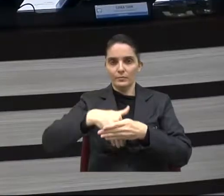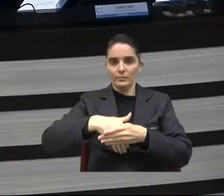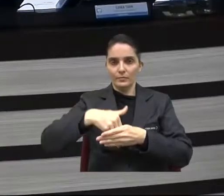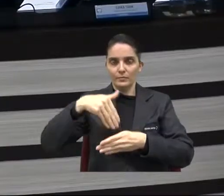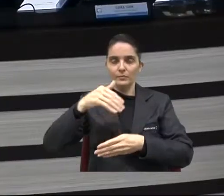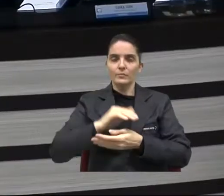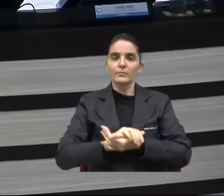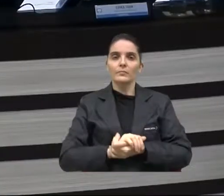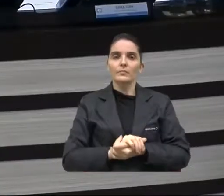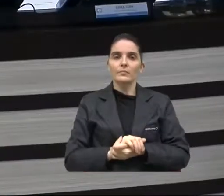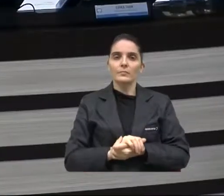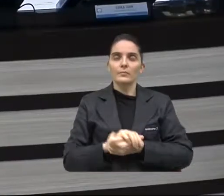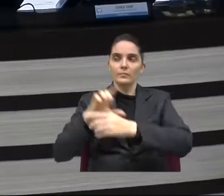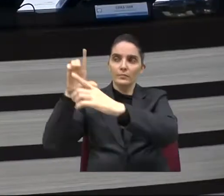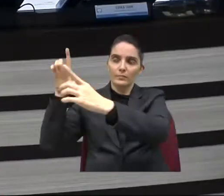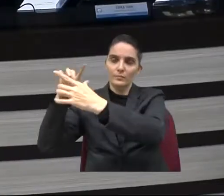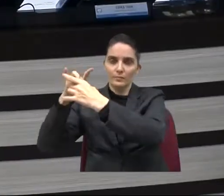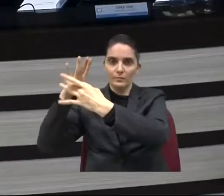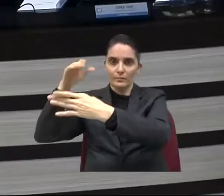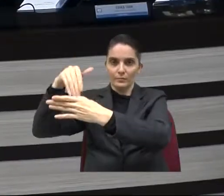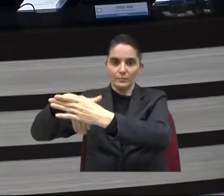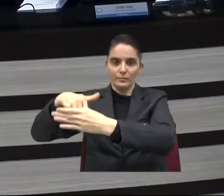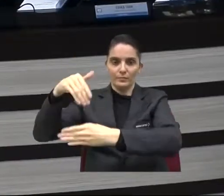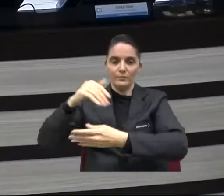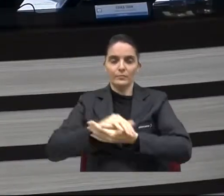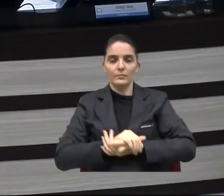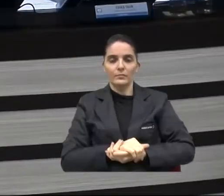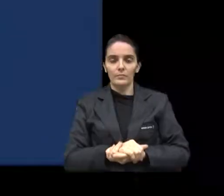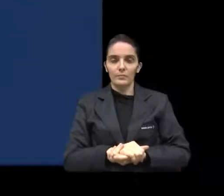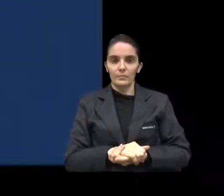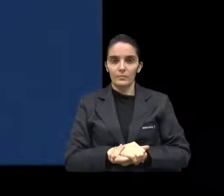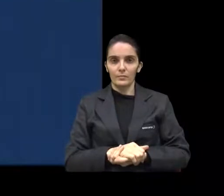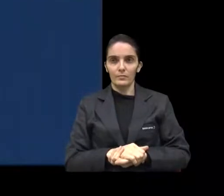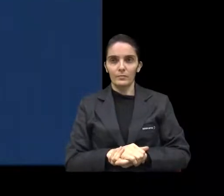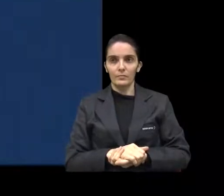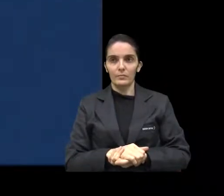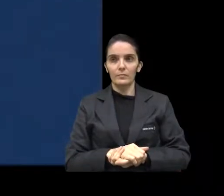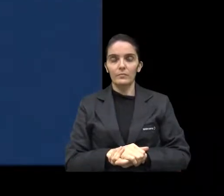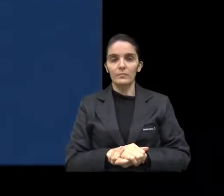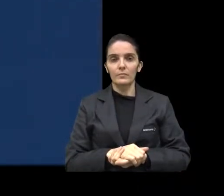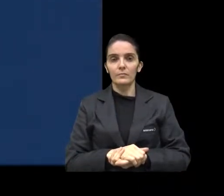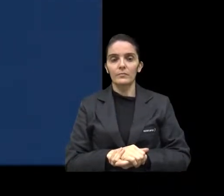votação. E o painel está aberto, senhores vereadores.